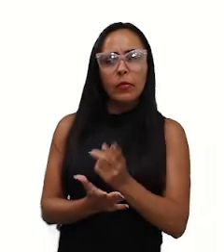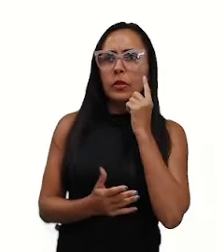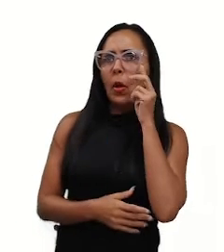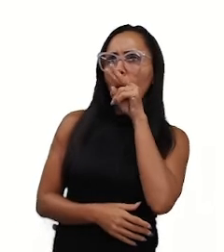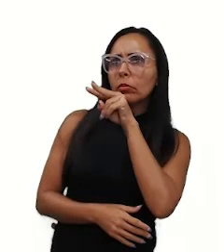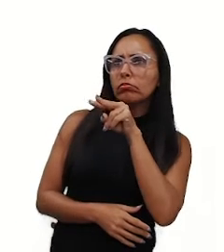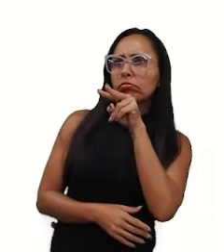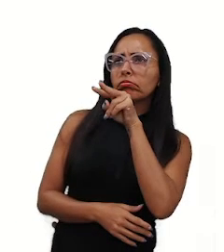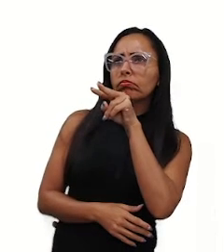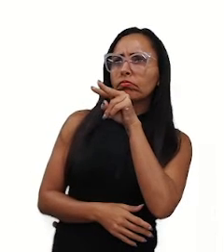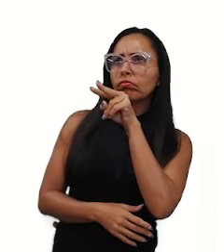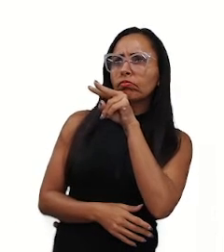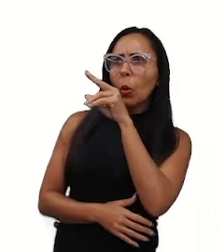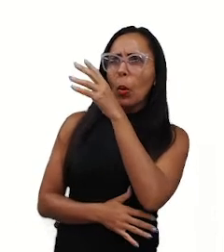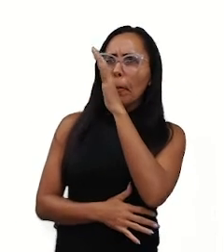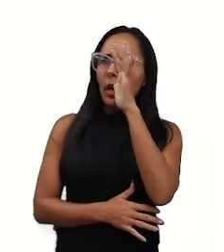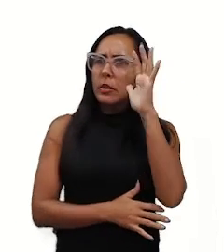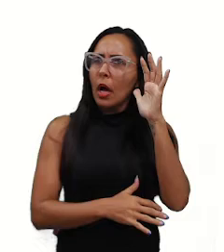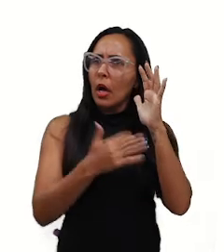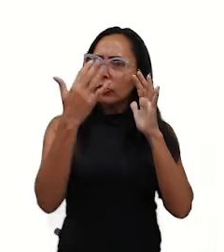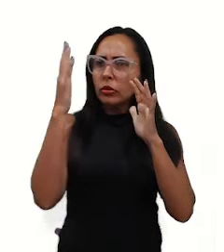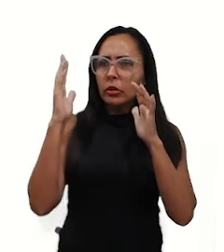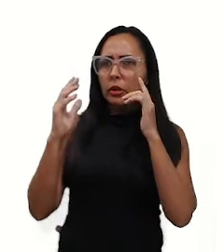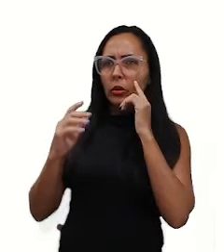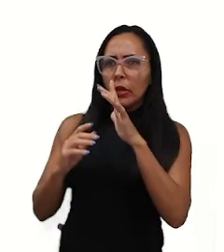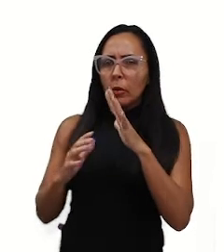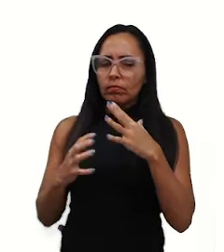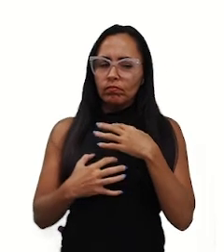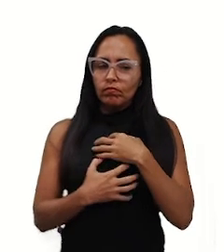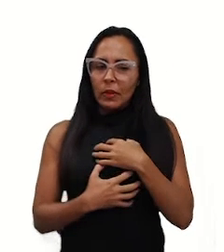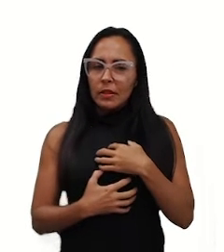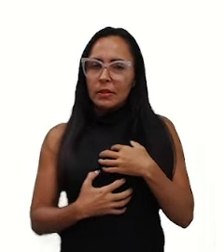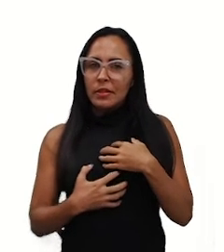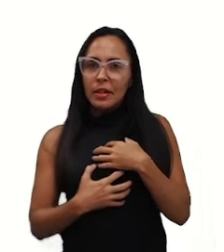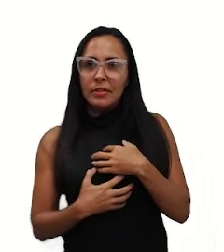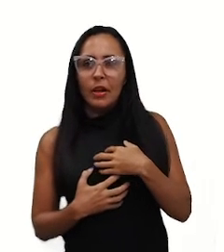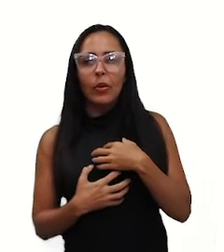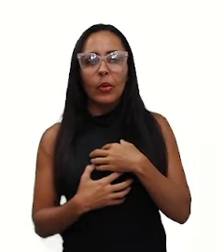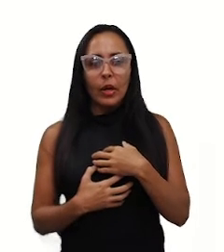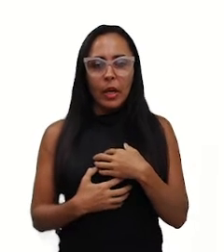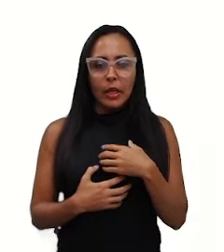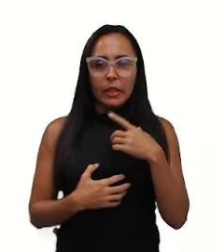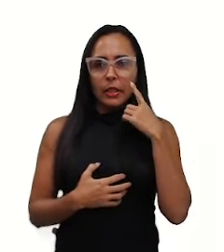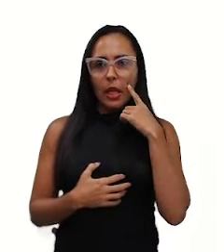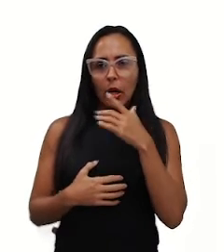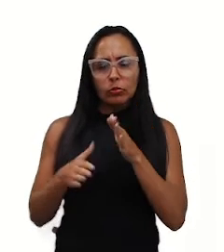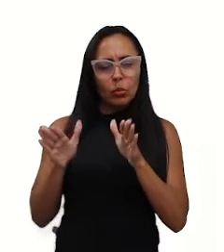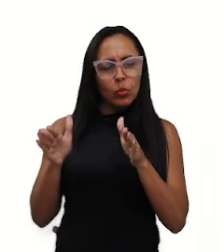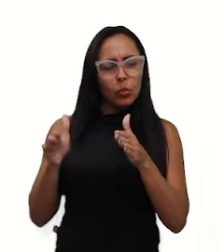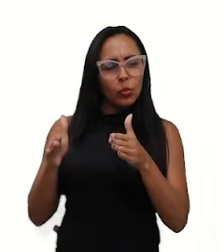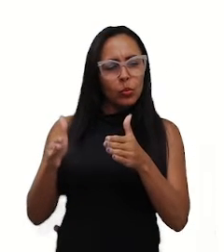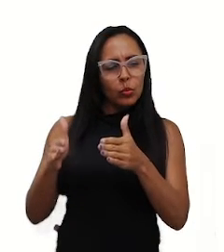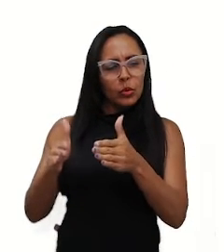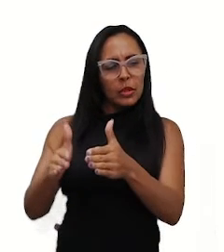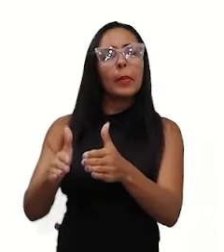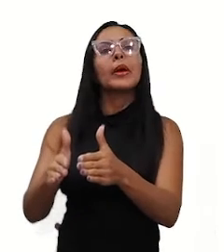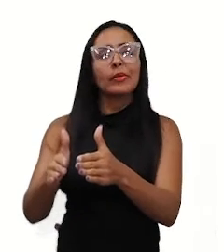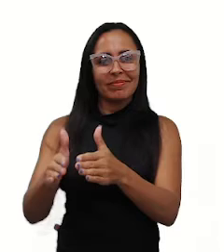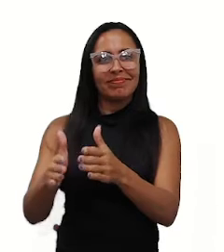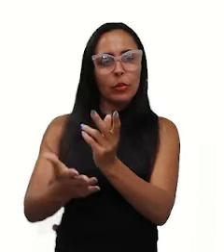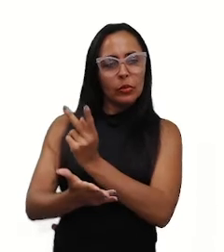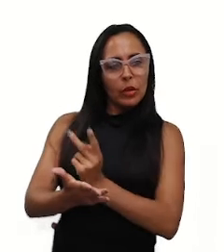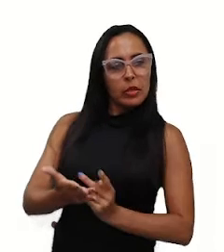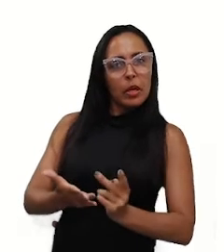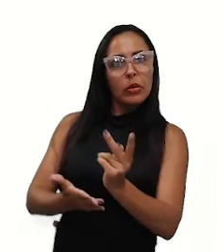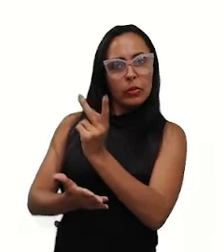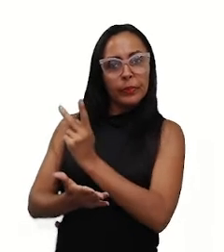paisagem exterior, nós temos essa sensação de que há um afunilamento da imagem, né? Uma imagem que a